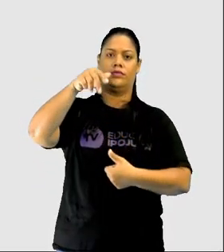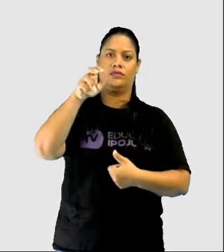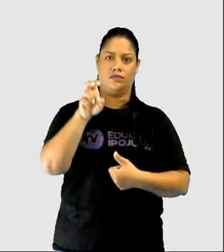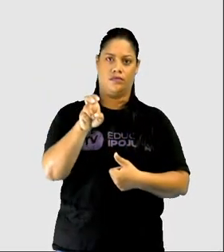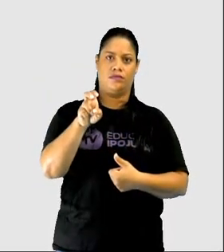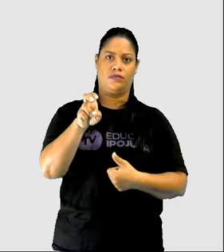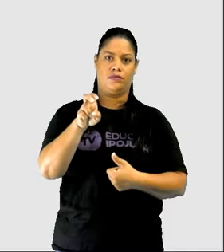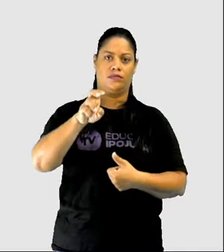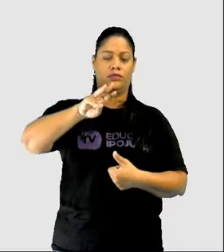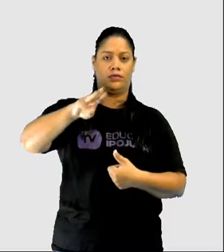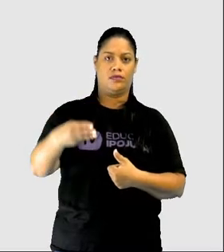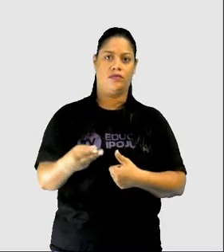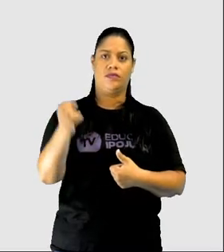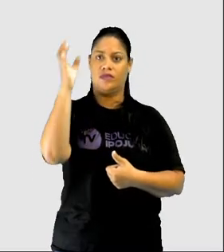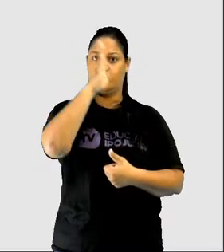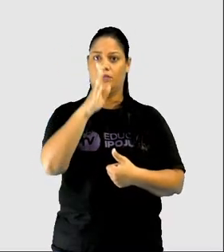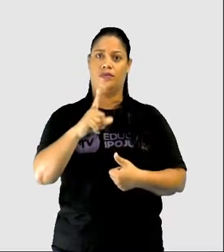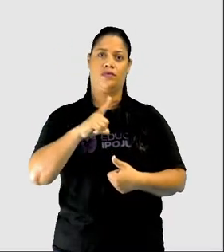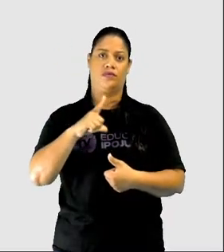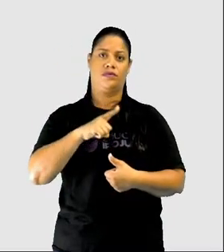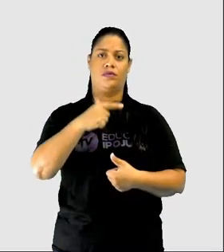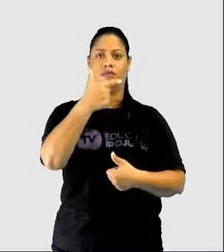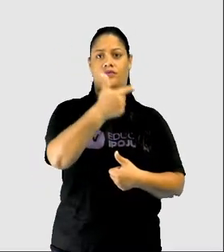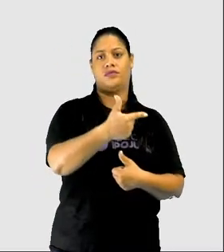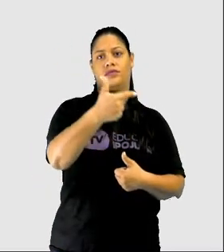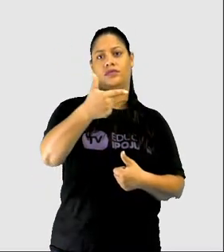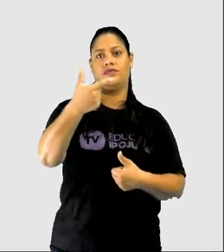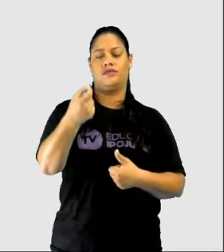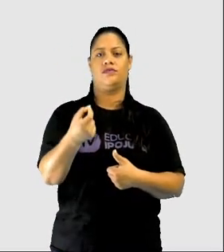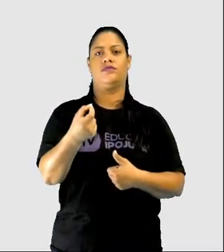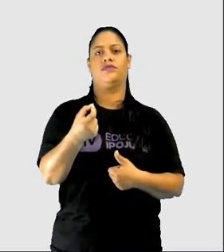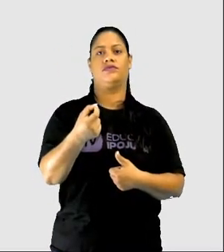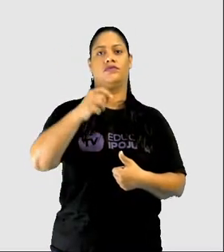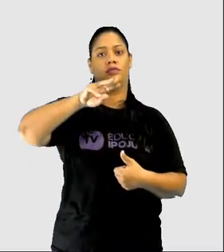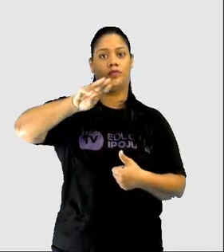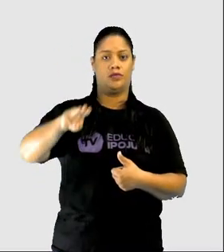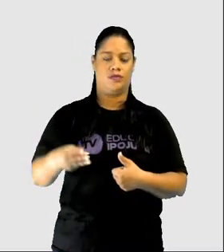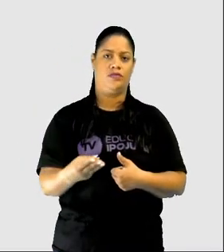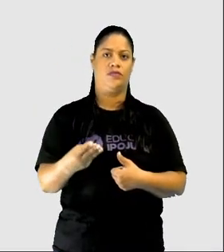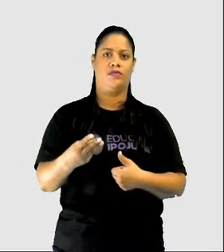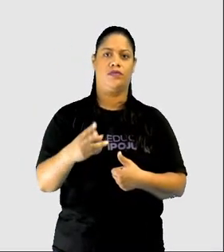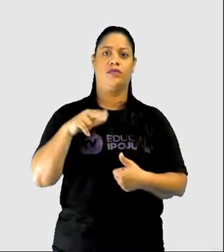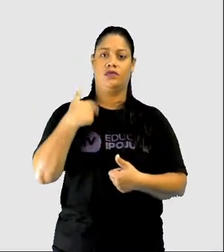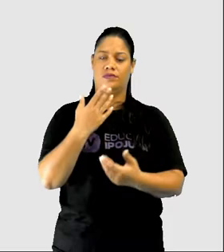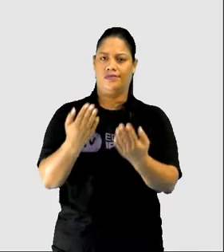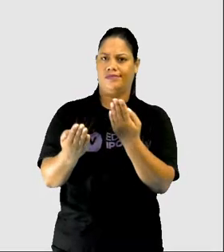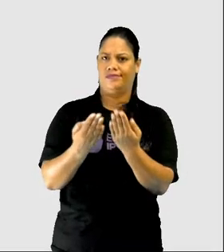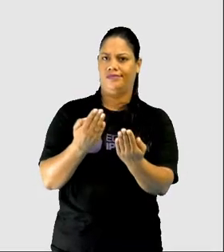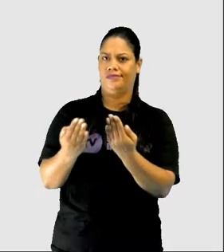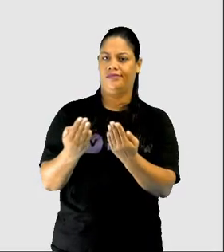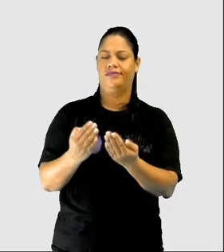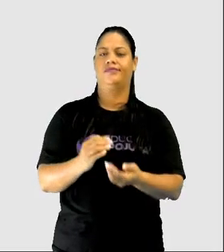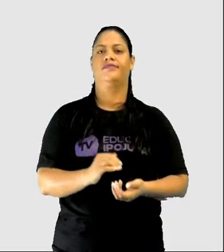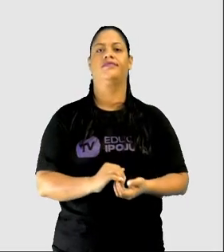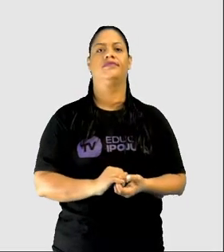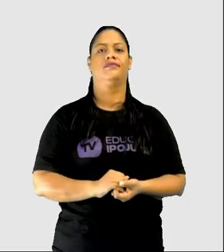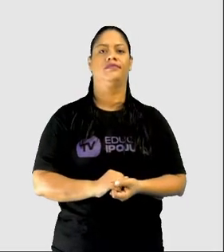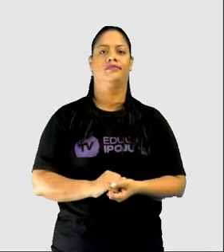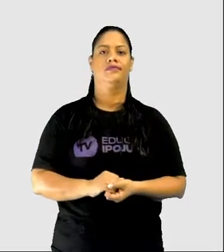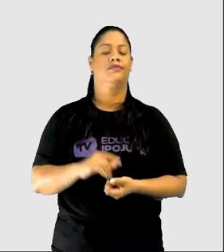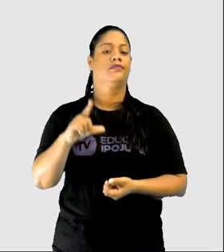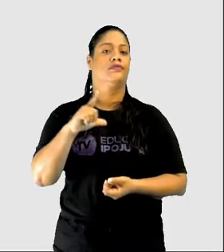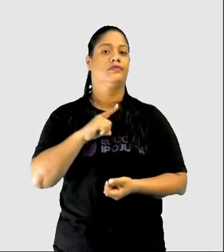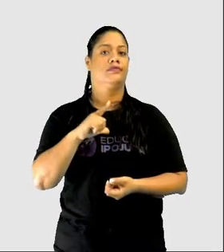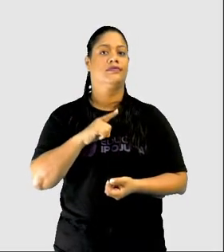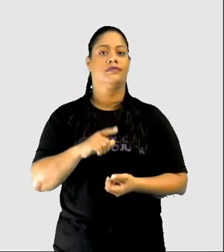de habitantes. O Brasil, 220 milhões de habitantes, né? Se a gente for fazer essa comparação. É, a gente